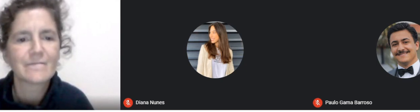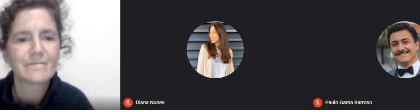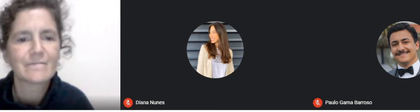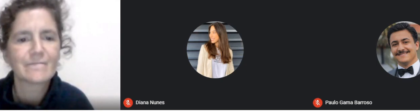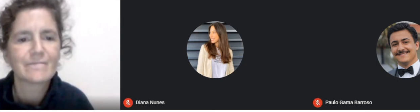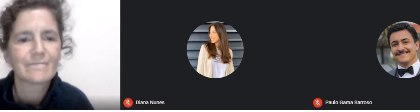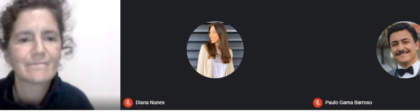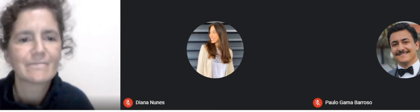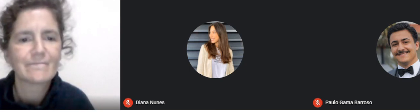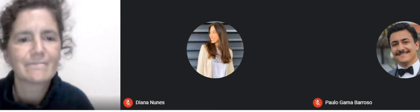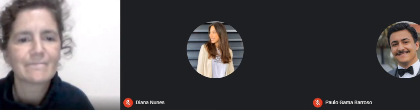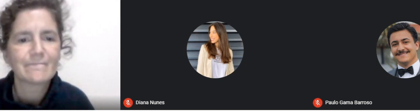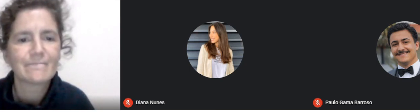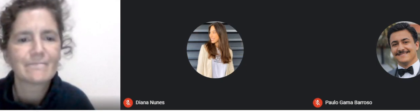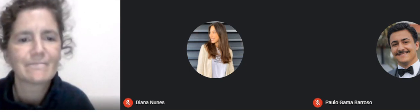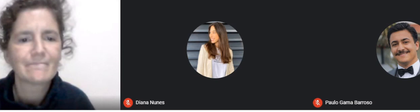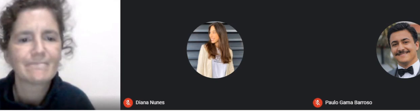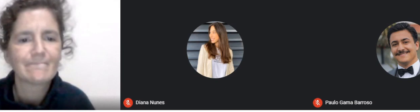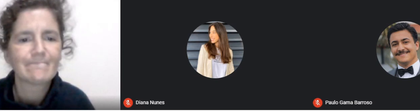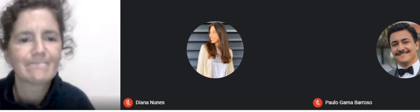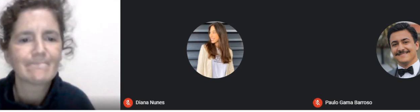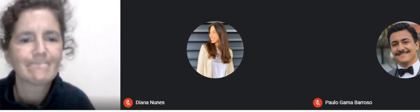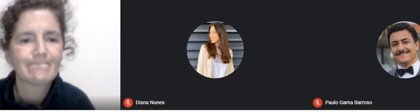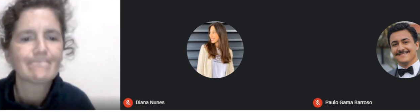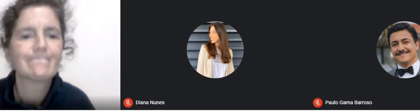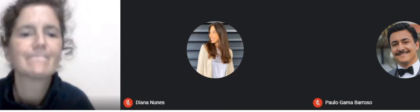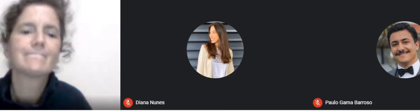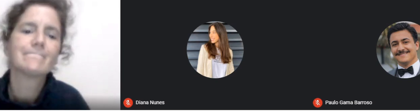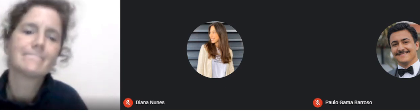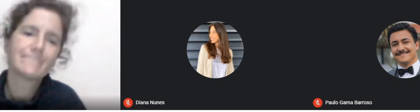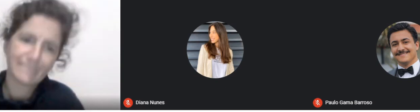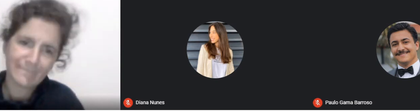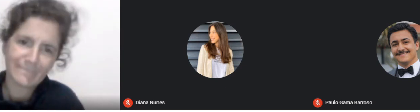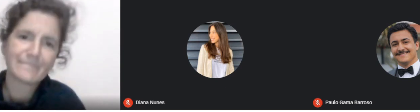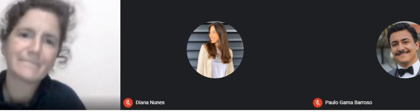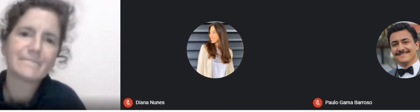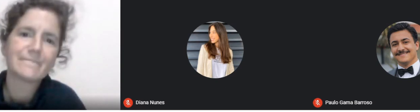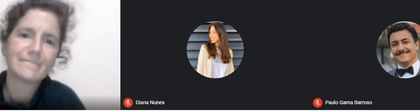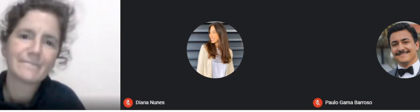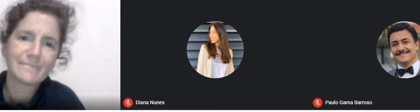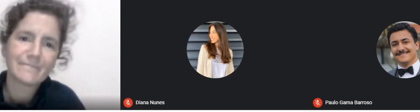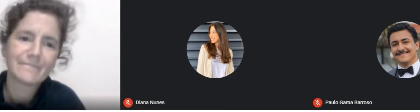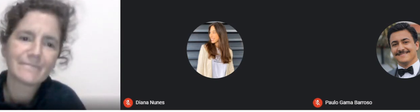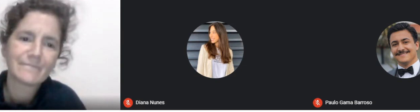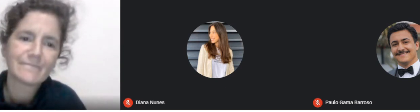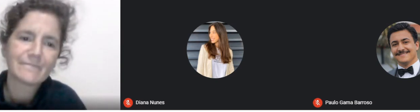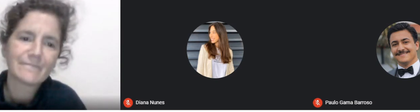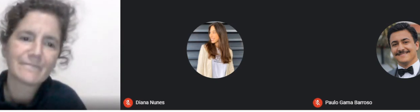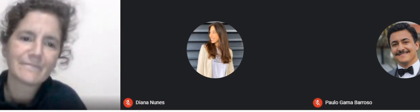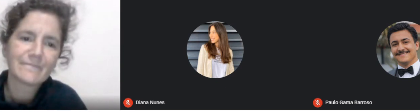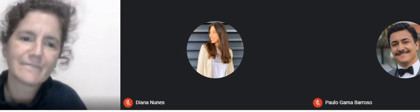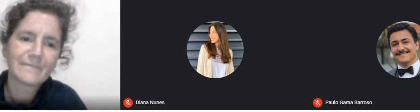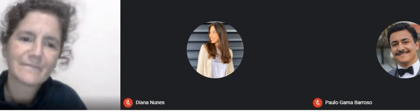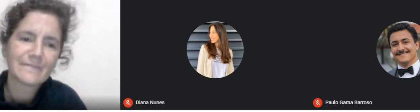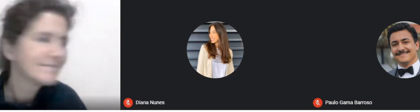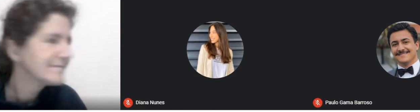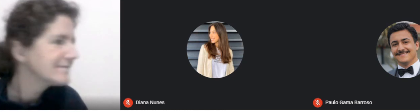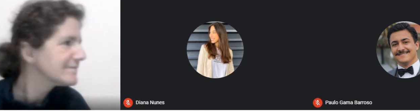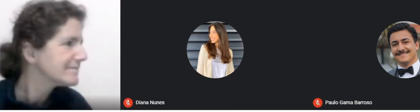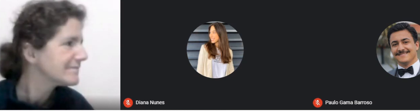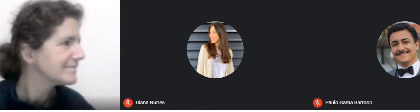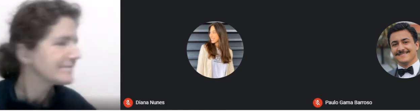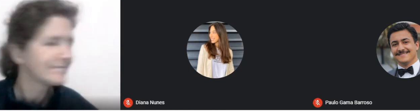e tinha uma dor de dentes, creio. Eu gostava de aprender alguns gestos relacionados com esta